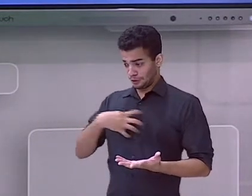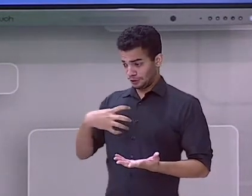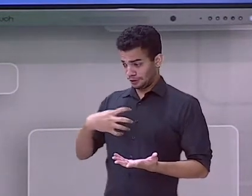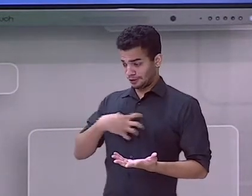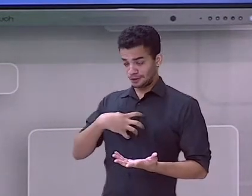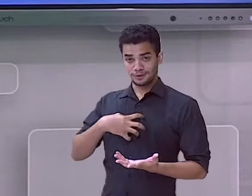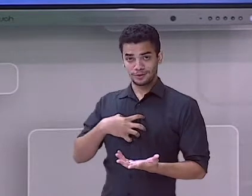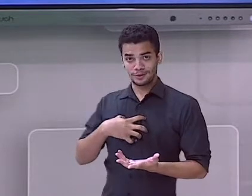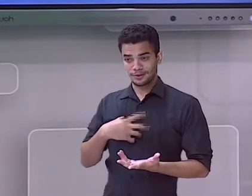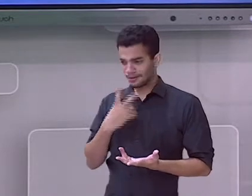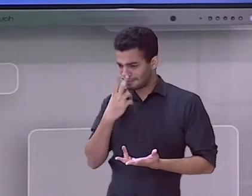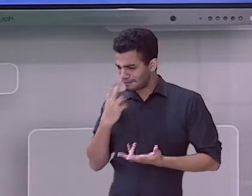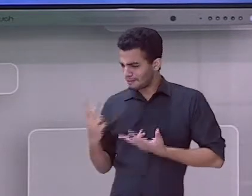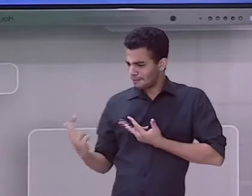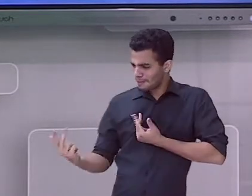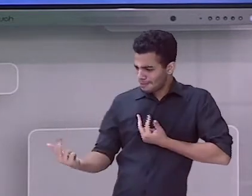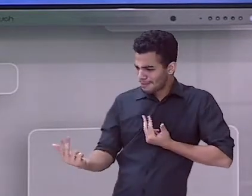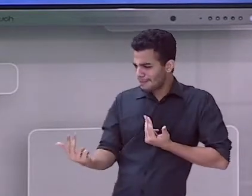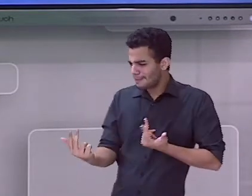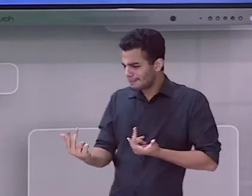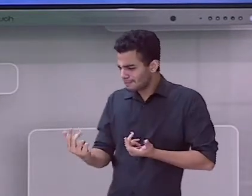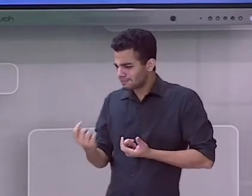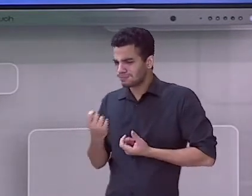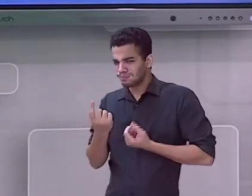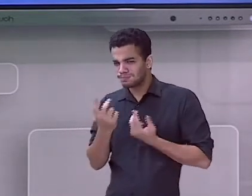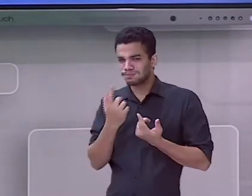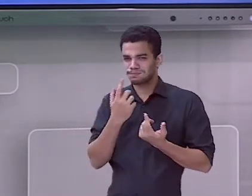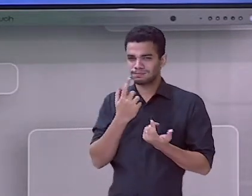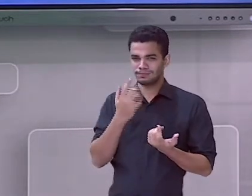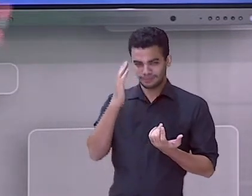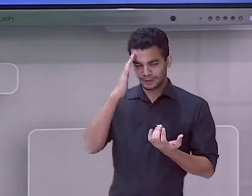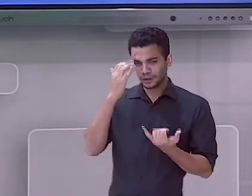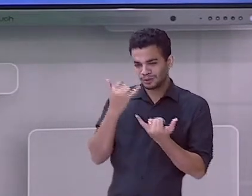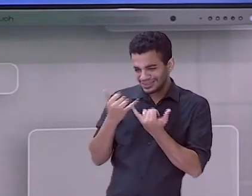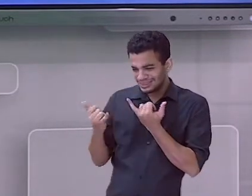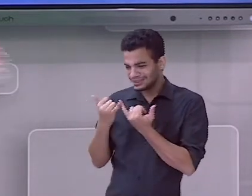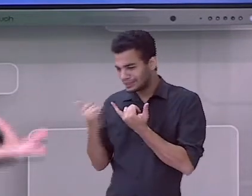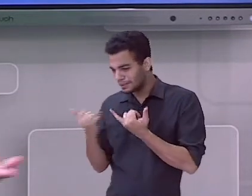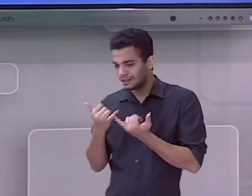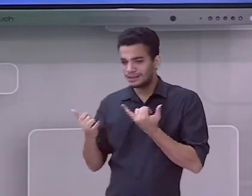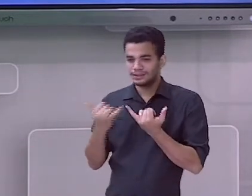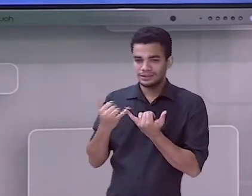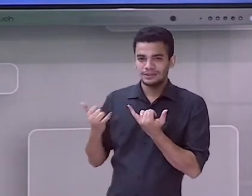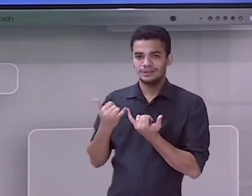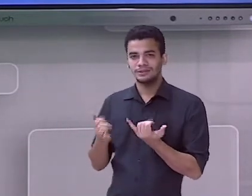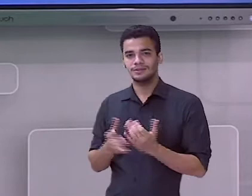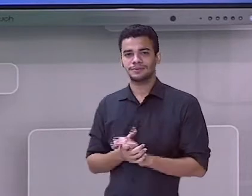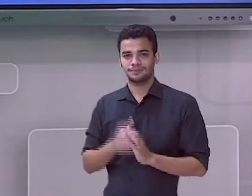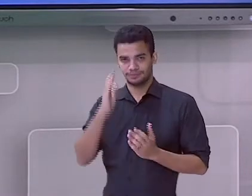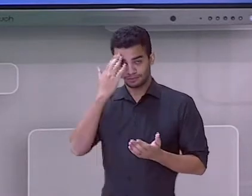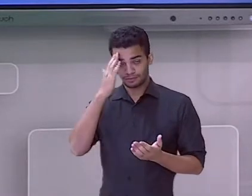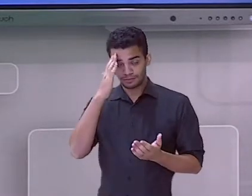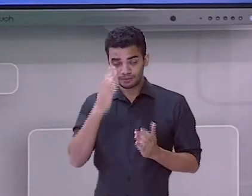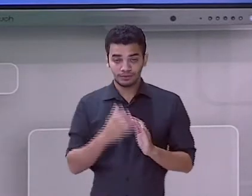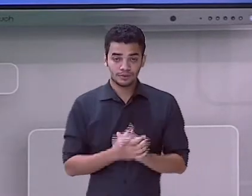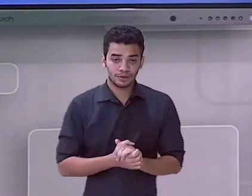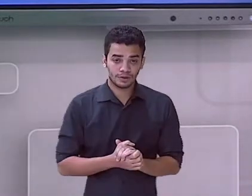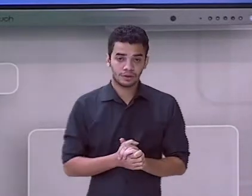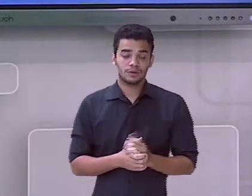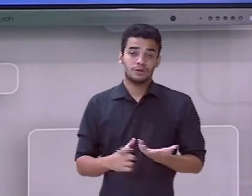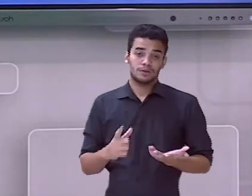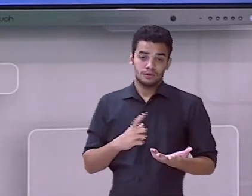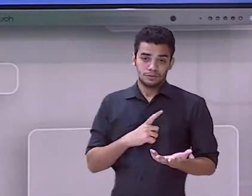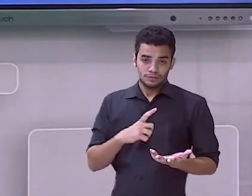mais rápido aos lugares aonde ele pretende ir, fazendo com que aconteça toda essa estruturação, essa movimentação